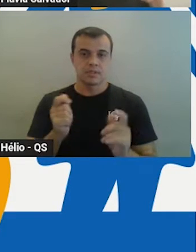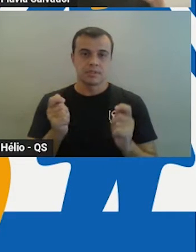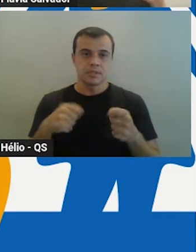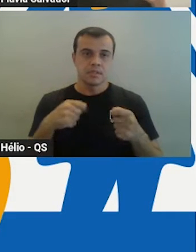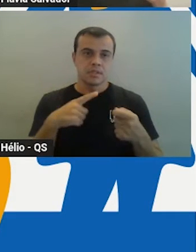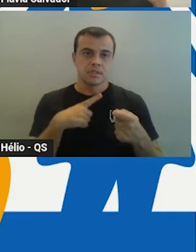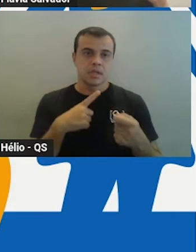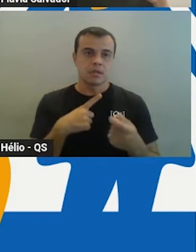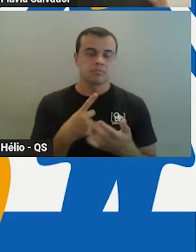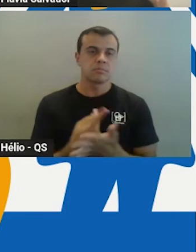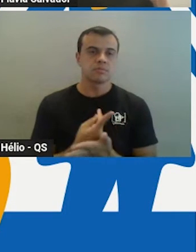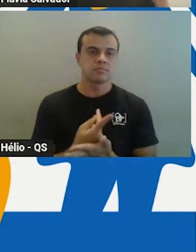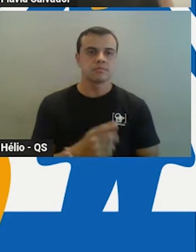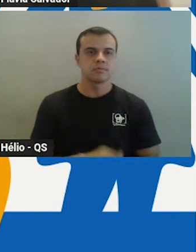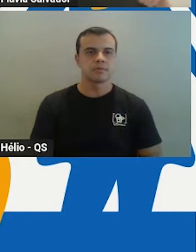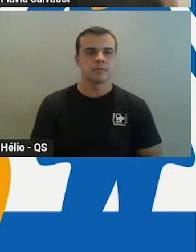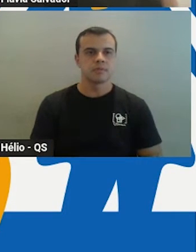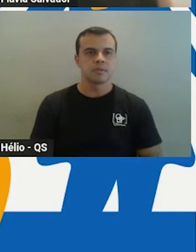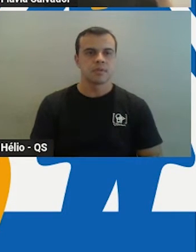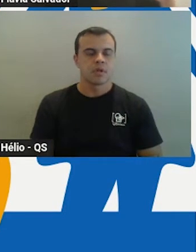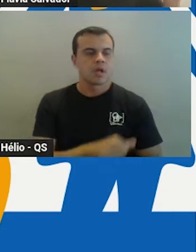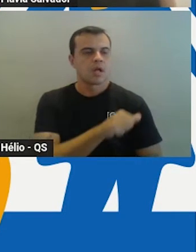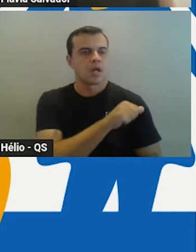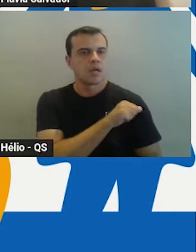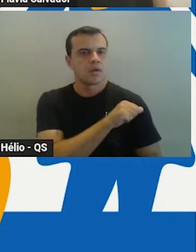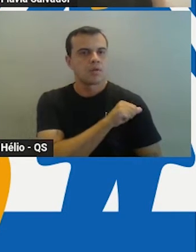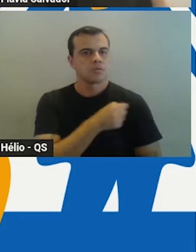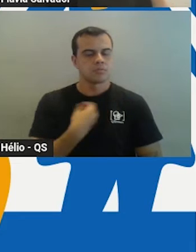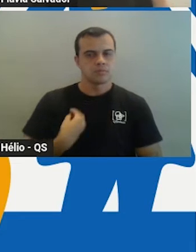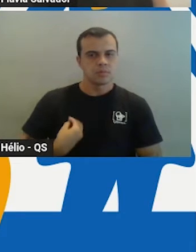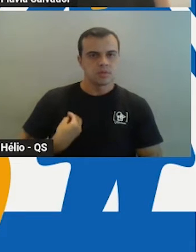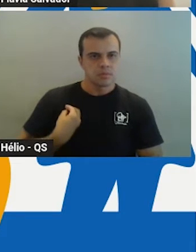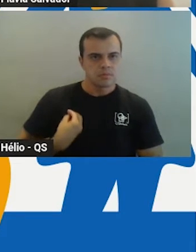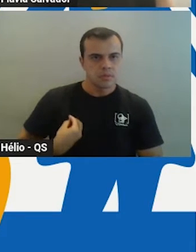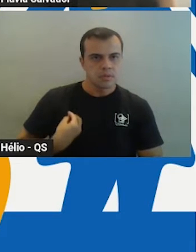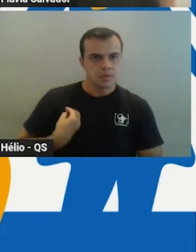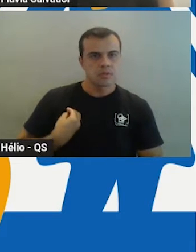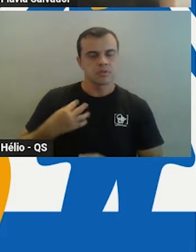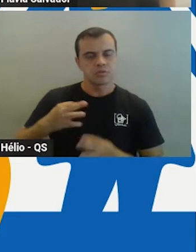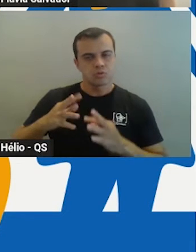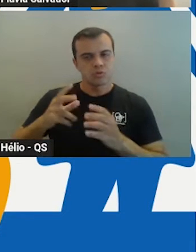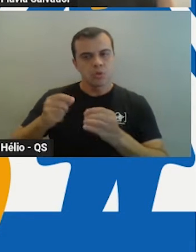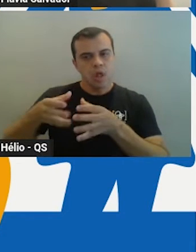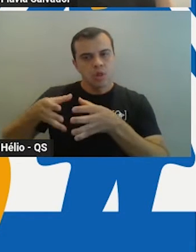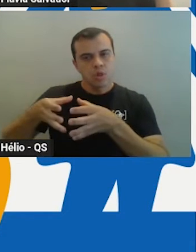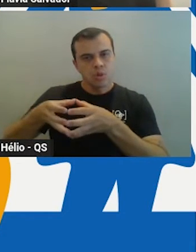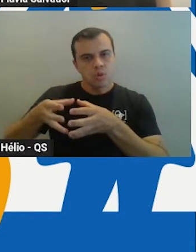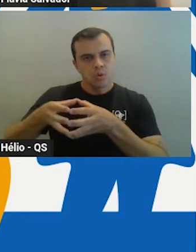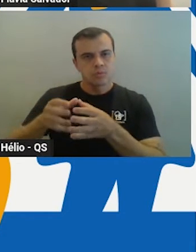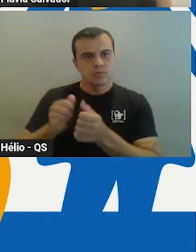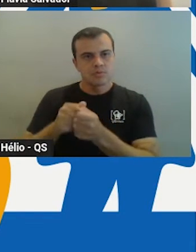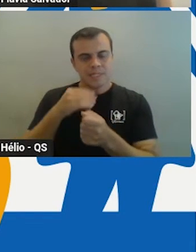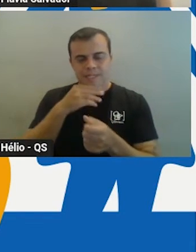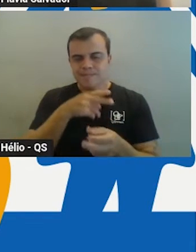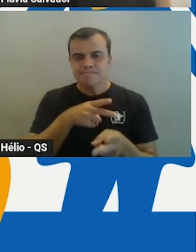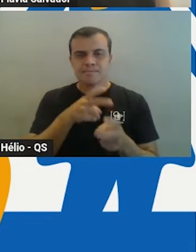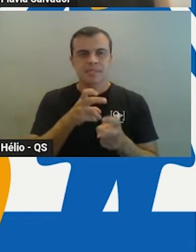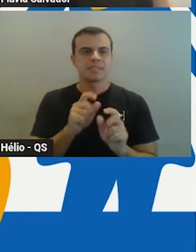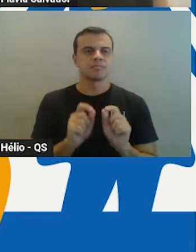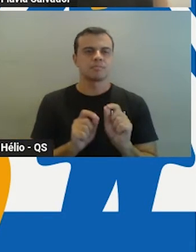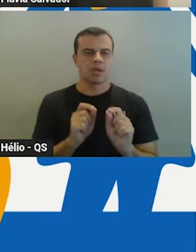que os alunos, os participantes, para a turma, ela perceba